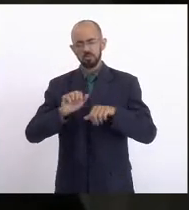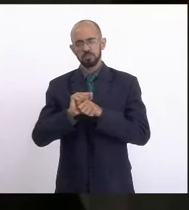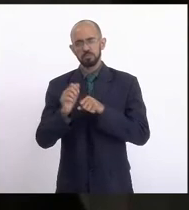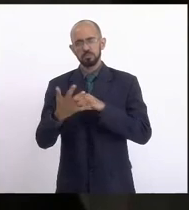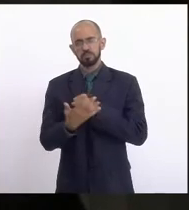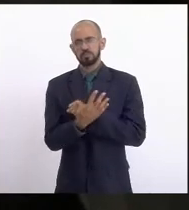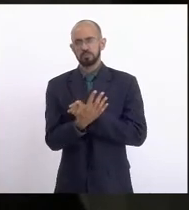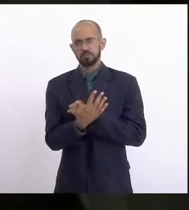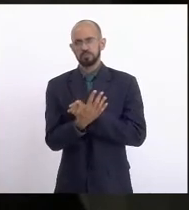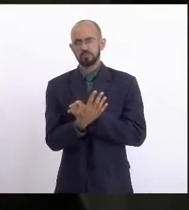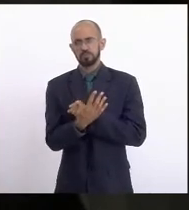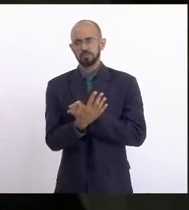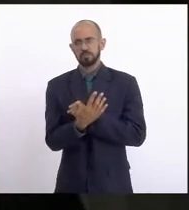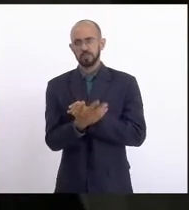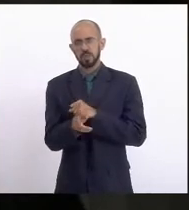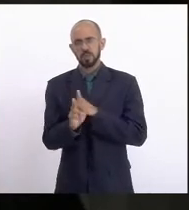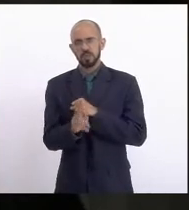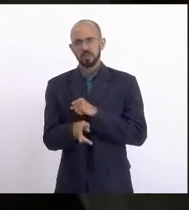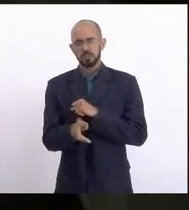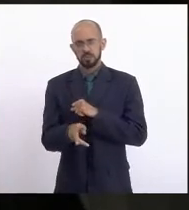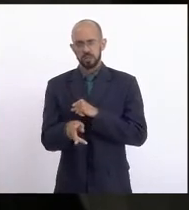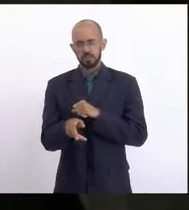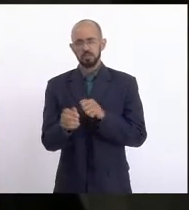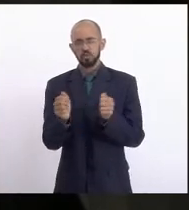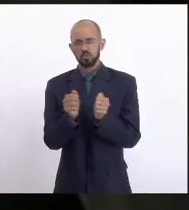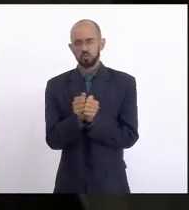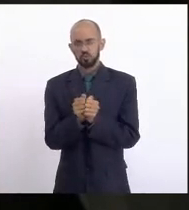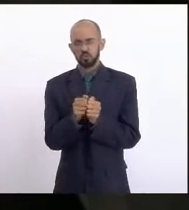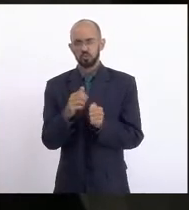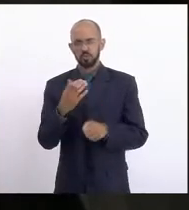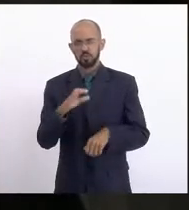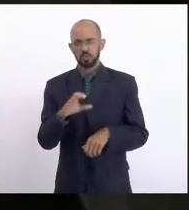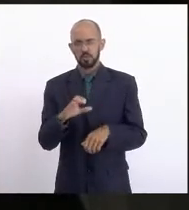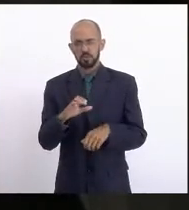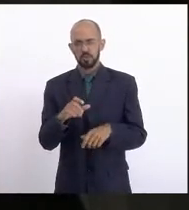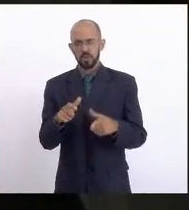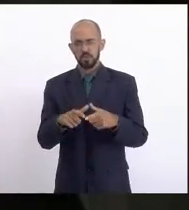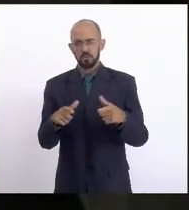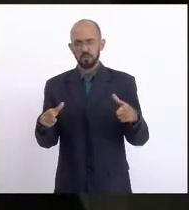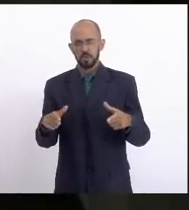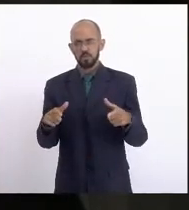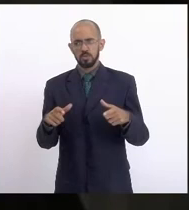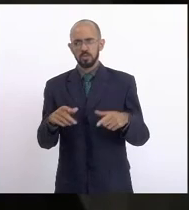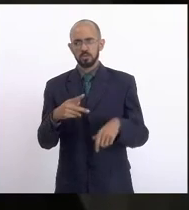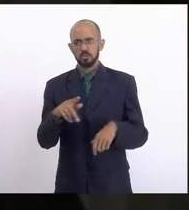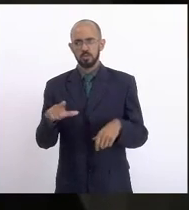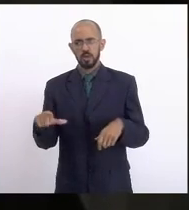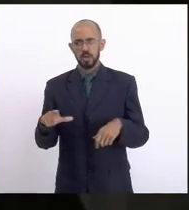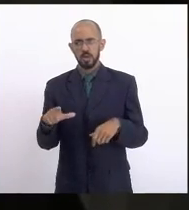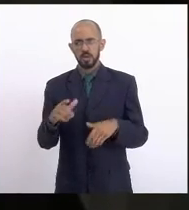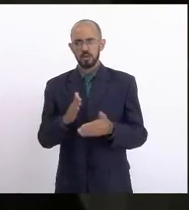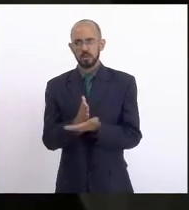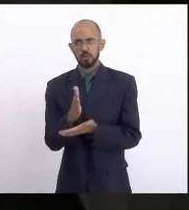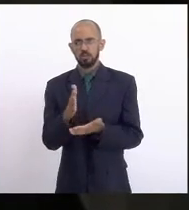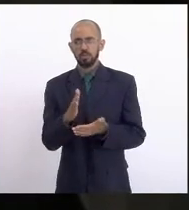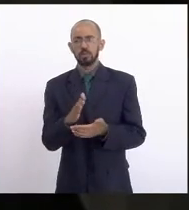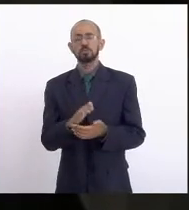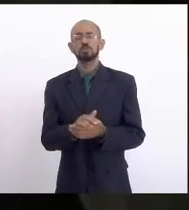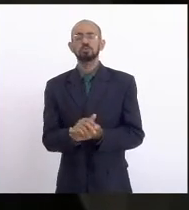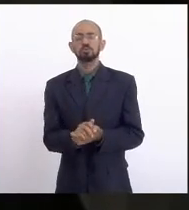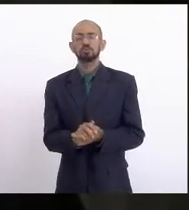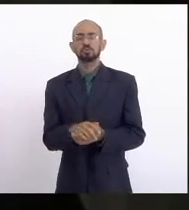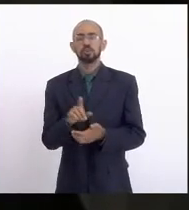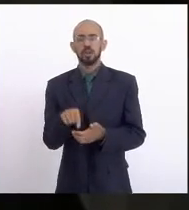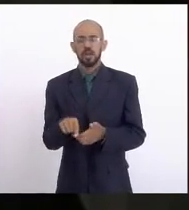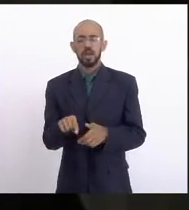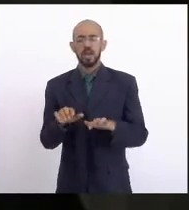Covid-19. Sempre do lado da ciência. A maioria dos projetos de leis que aprovamos foi